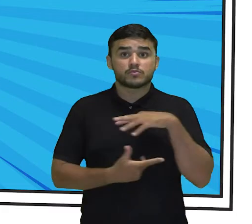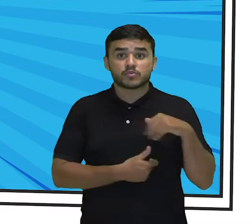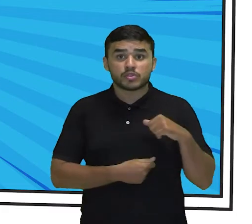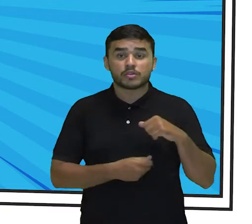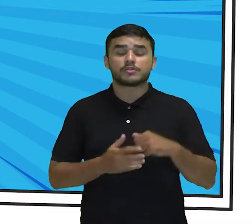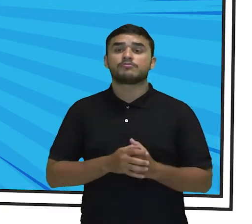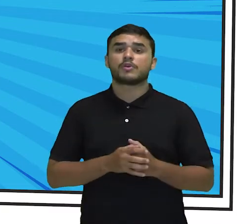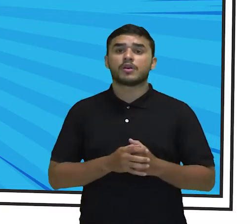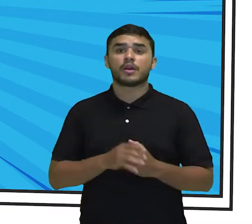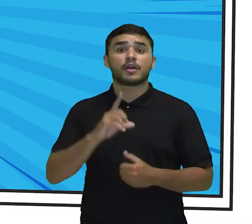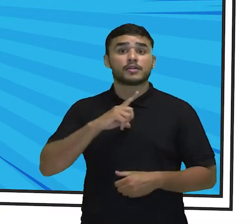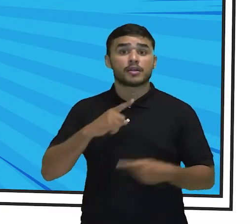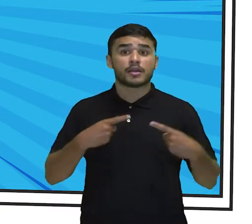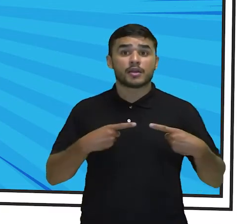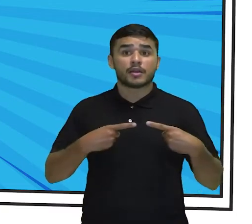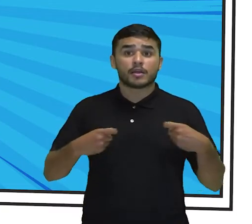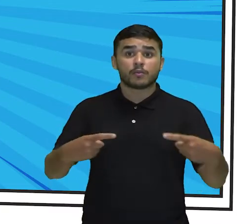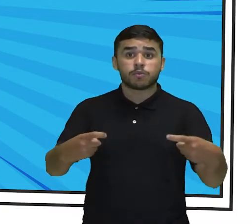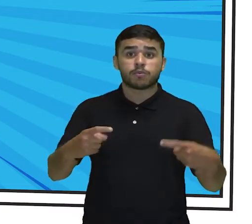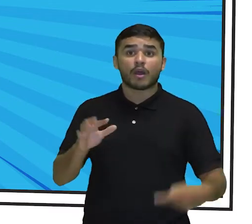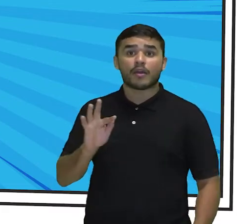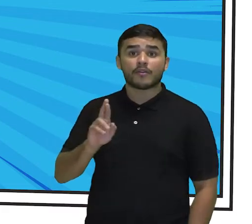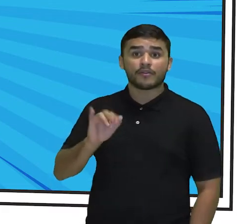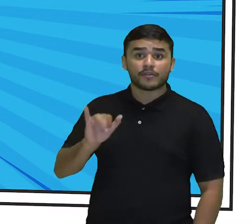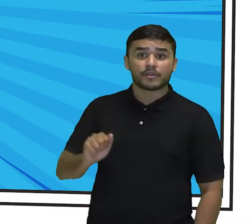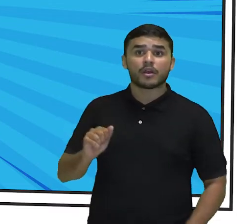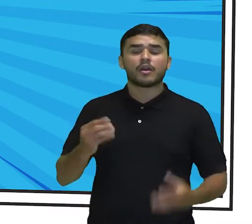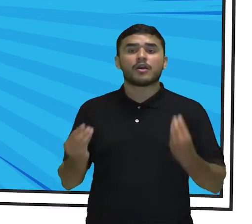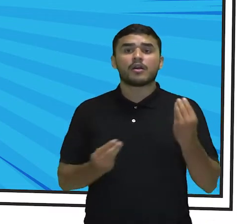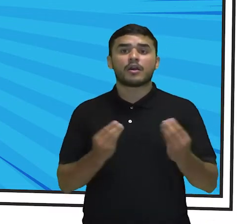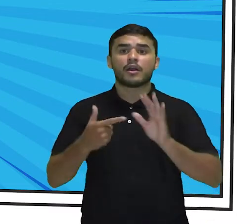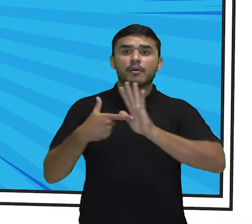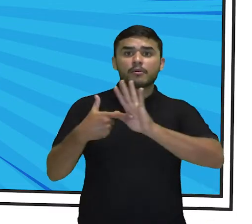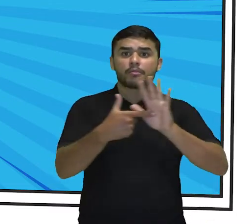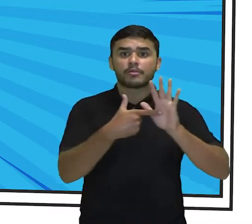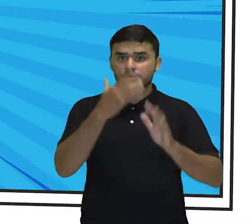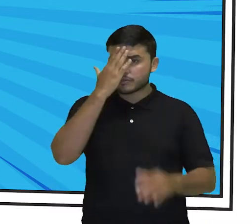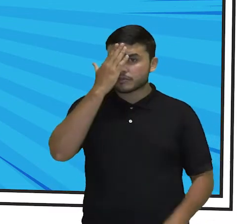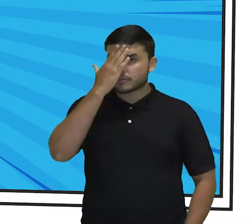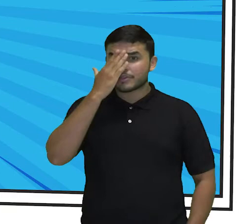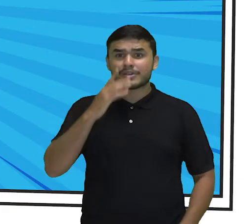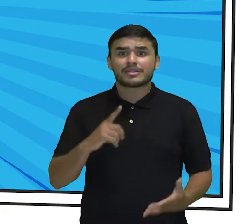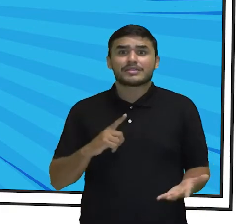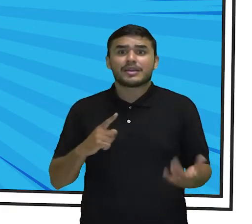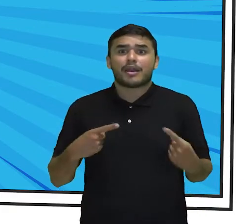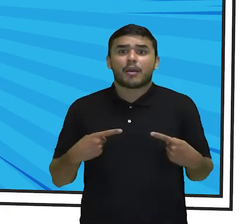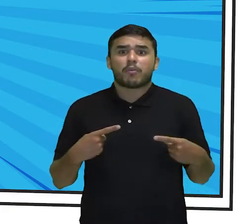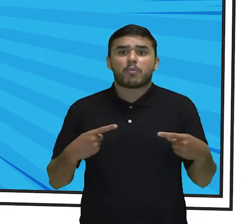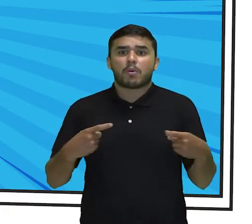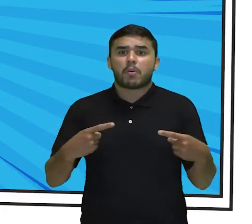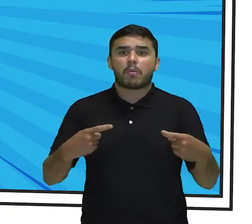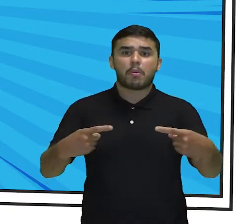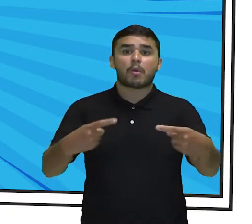eventos beligerantes, muitos eventos de guerra, muitos eventos bélicos gerados pela necessidade